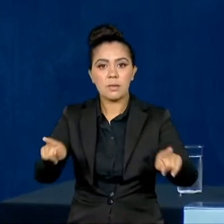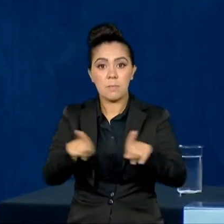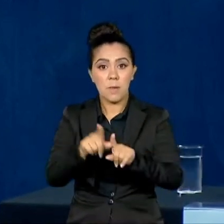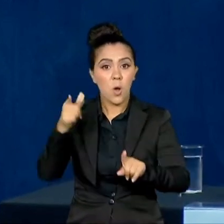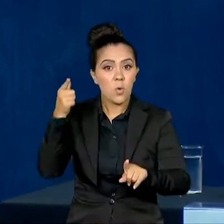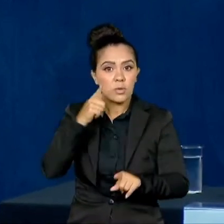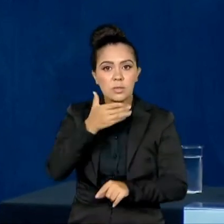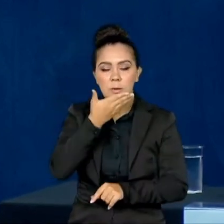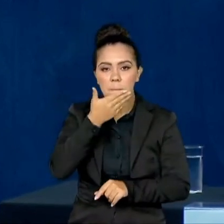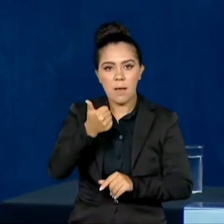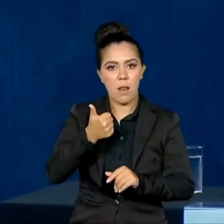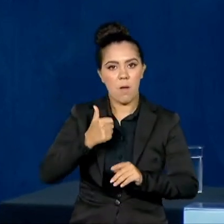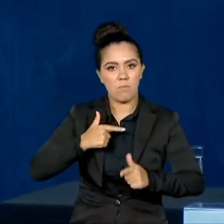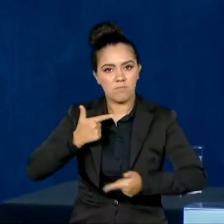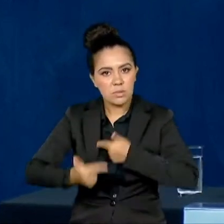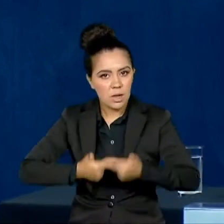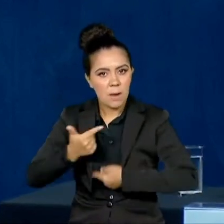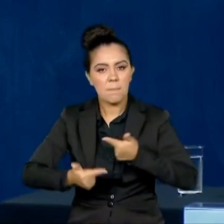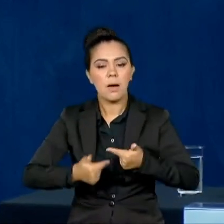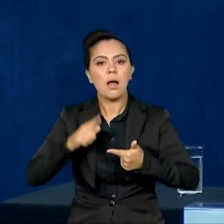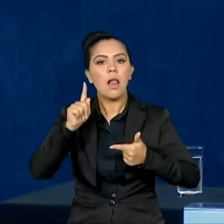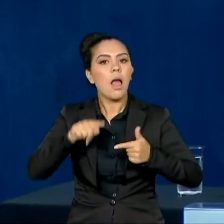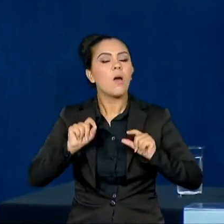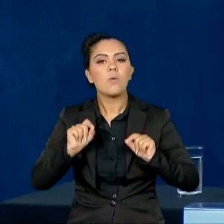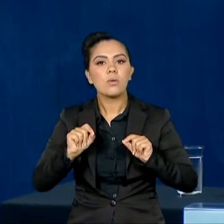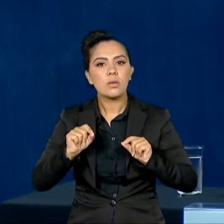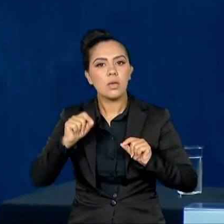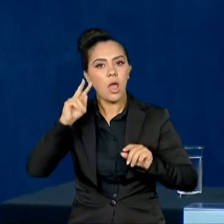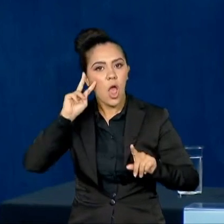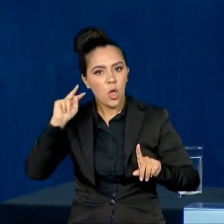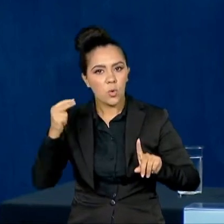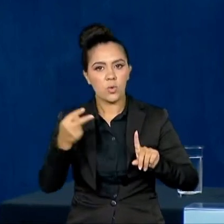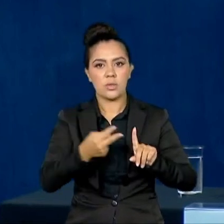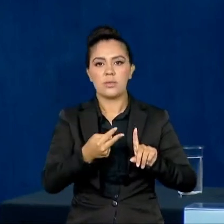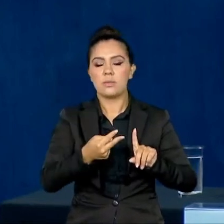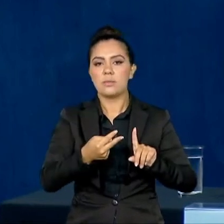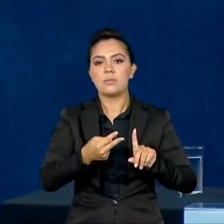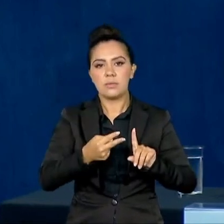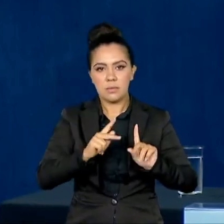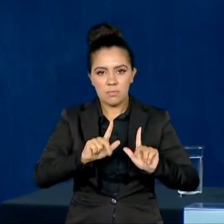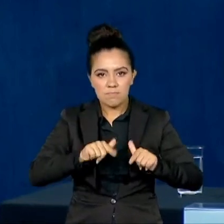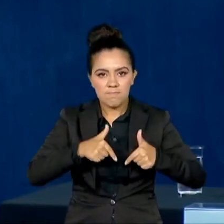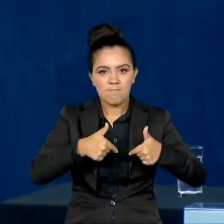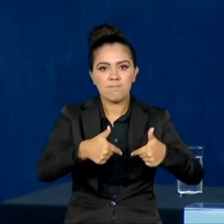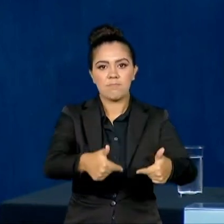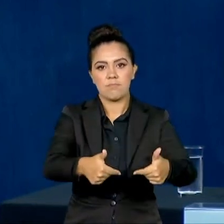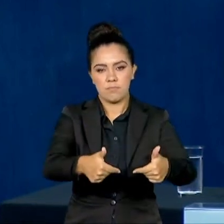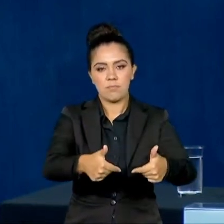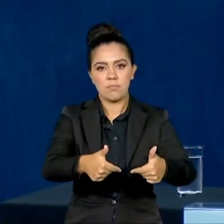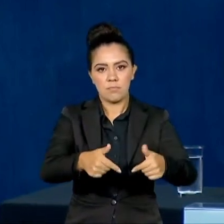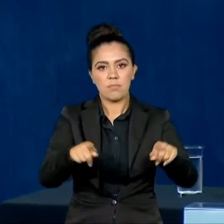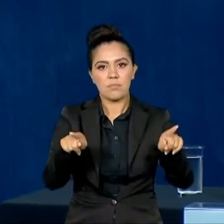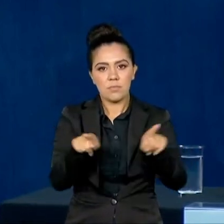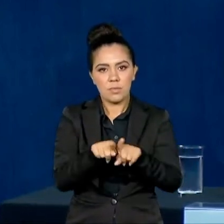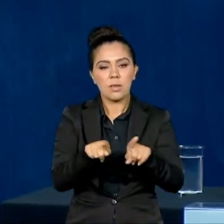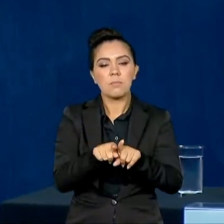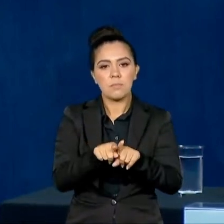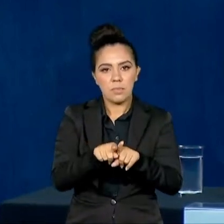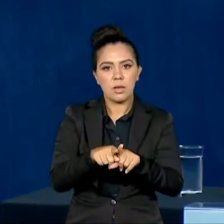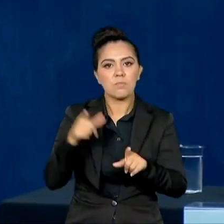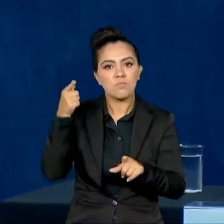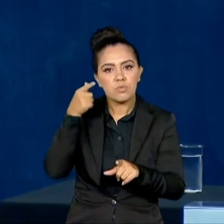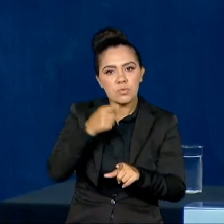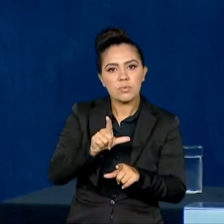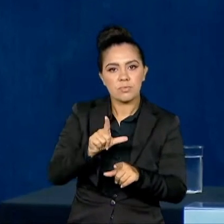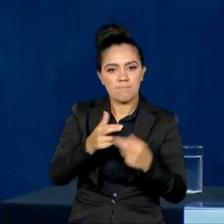desempenho, é de se esperar o reconhecimento prático do seu labor, medido em retribuição proporcional ao que se